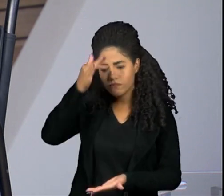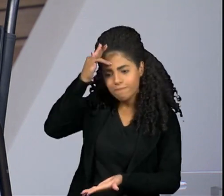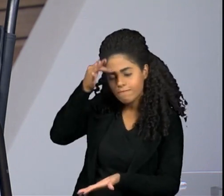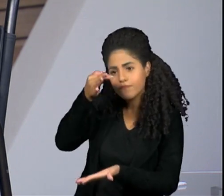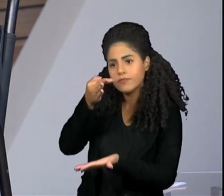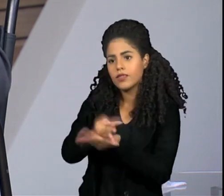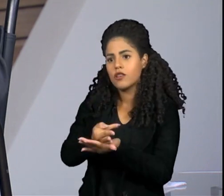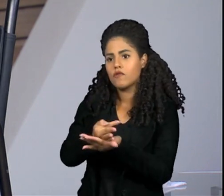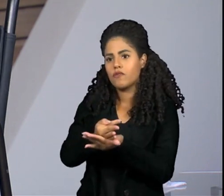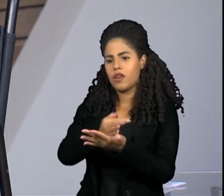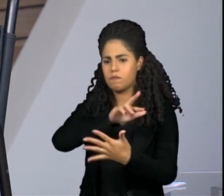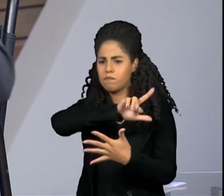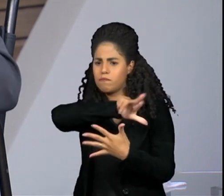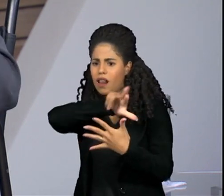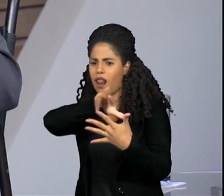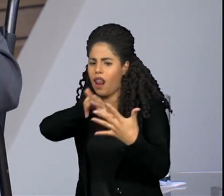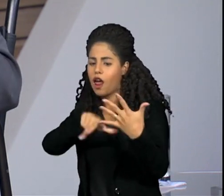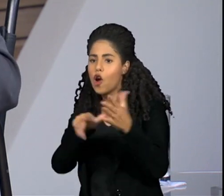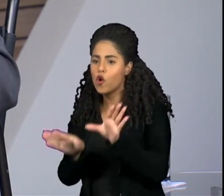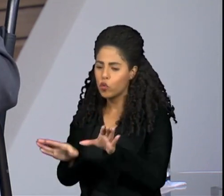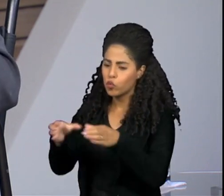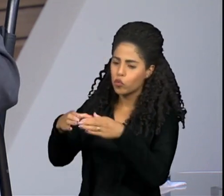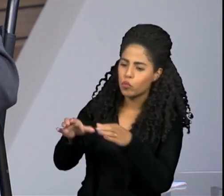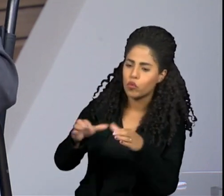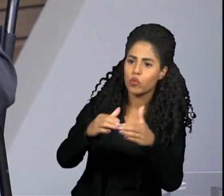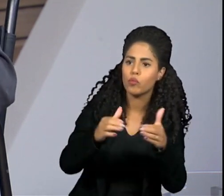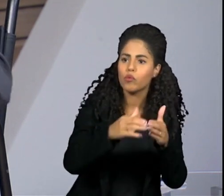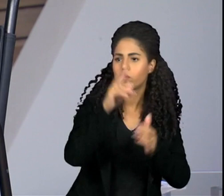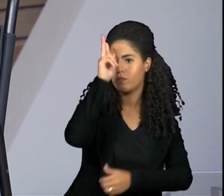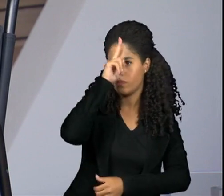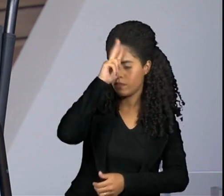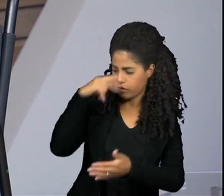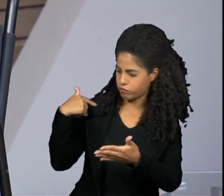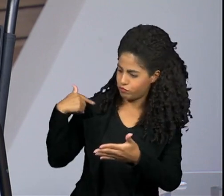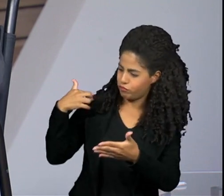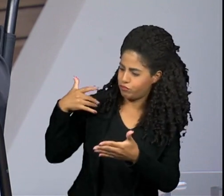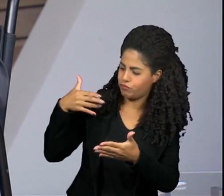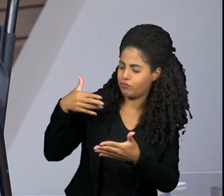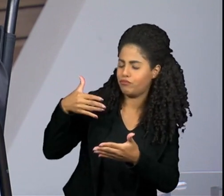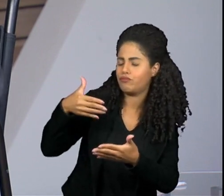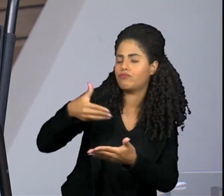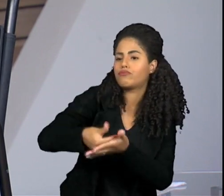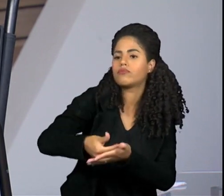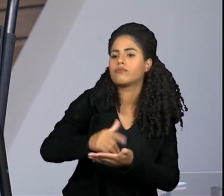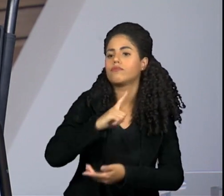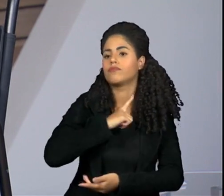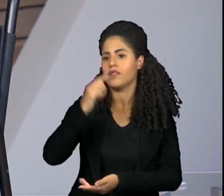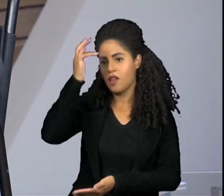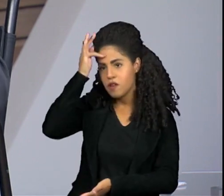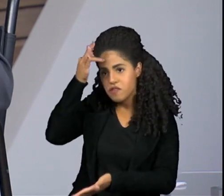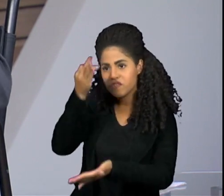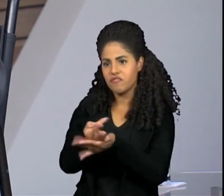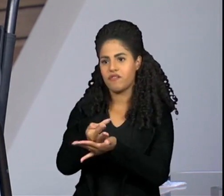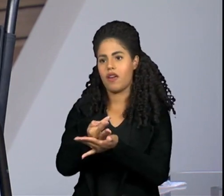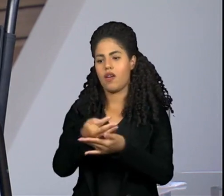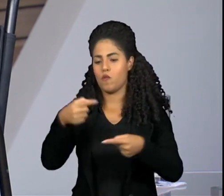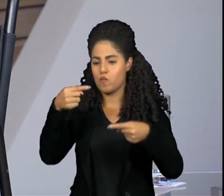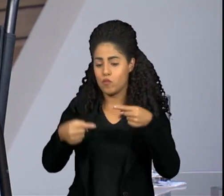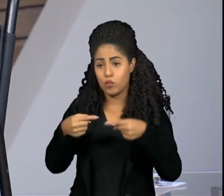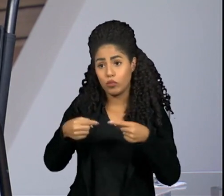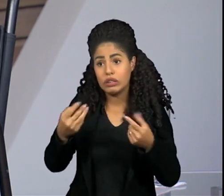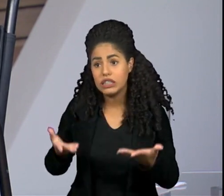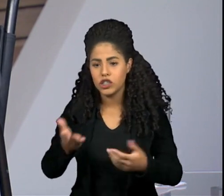Existem diversos grupos que, infelizmente, historicamente, têm instrumentalizado a fé politicamente, de um